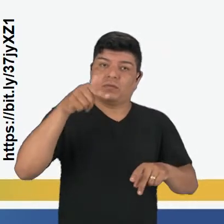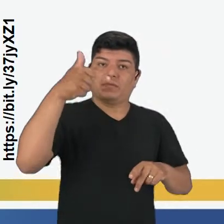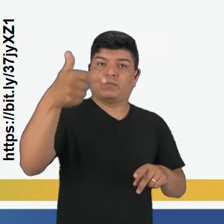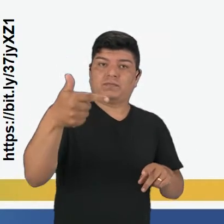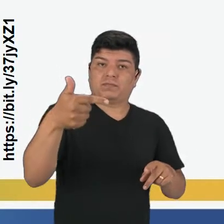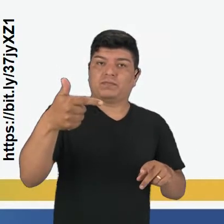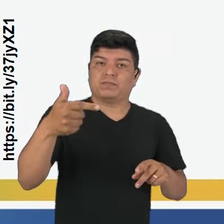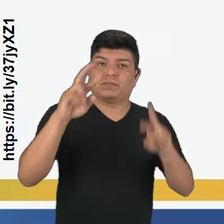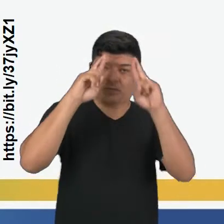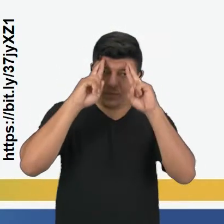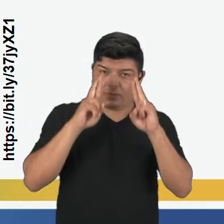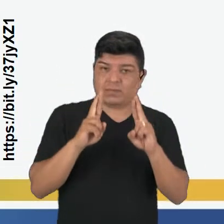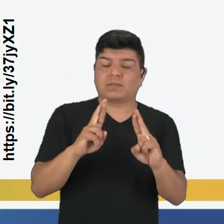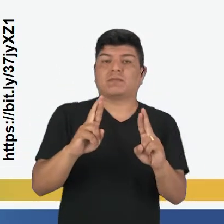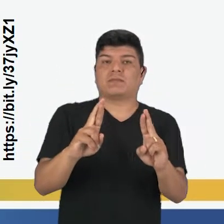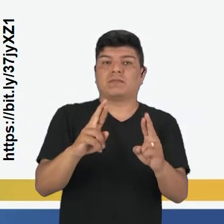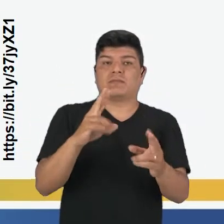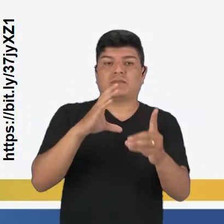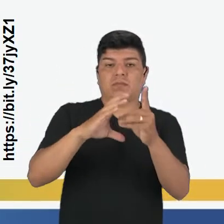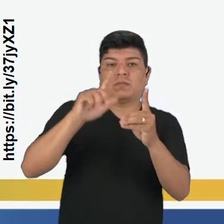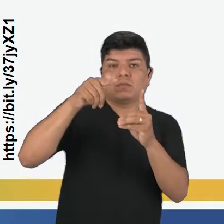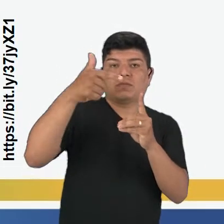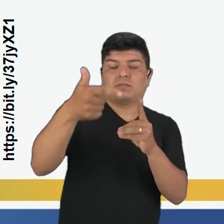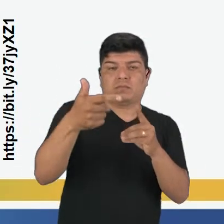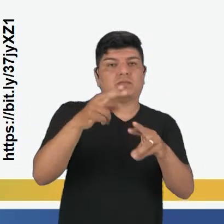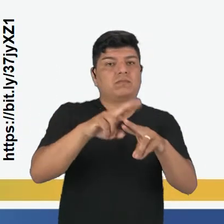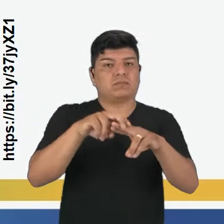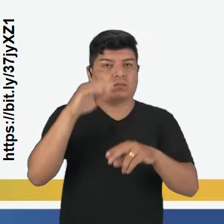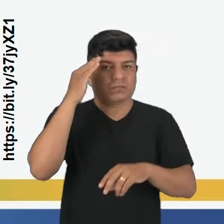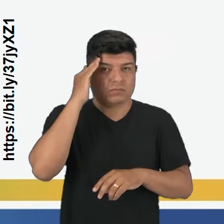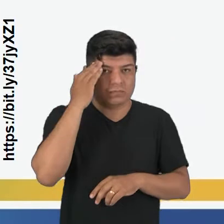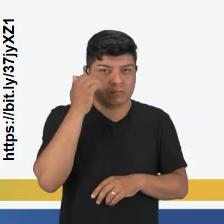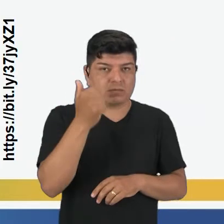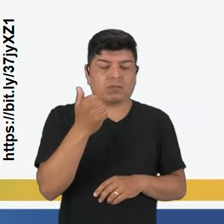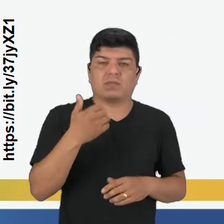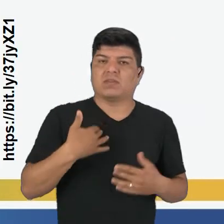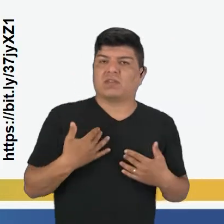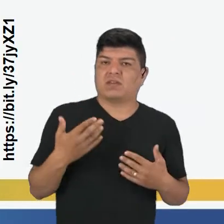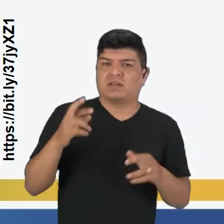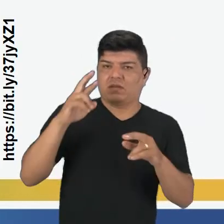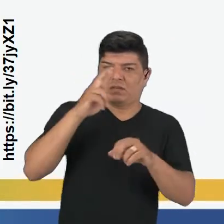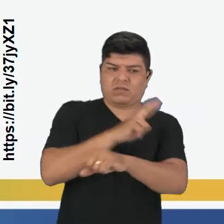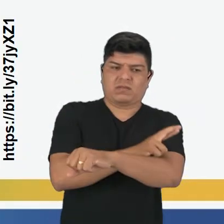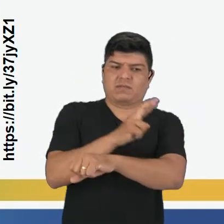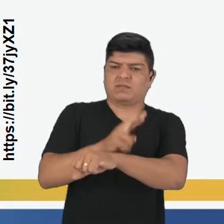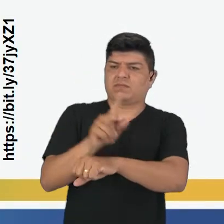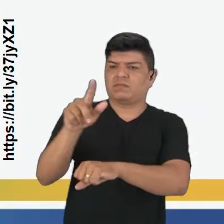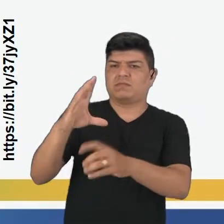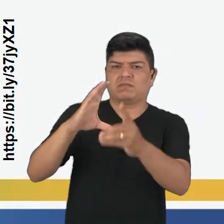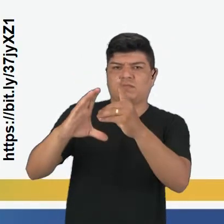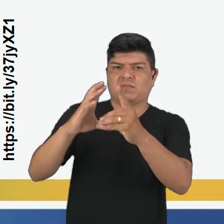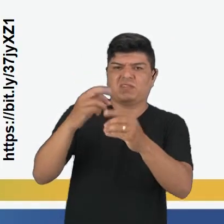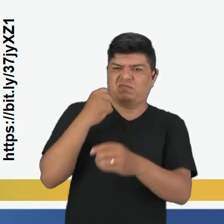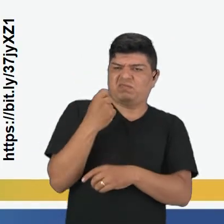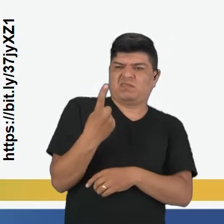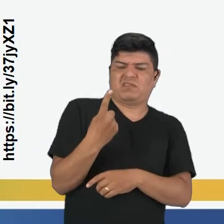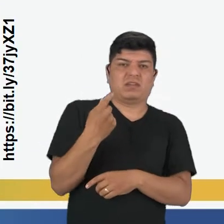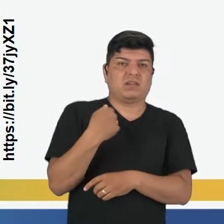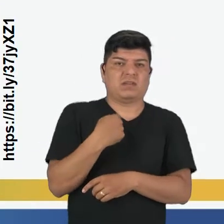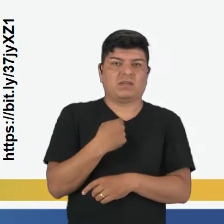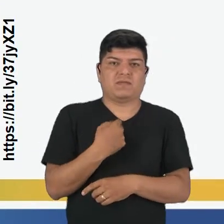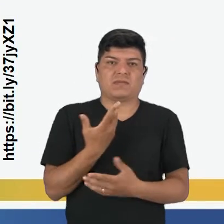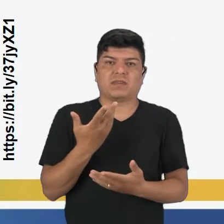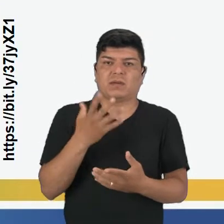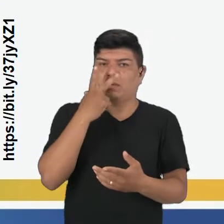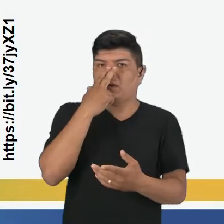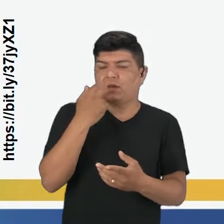então respeite o ritual da outra, entendeu? Aquela religião tem um ritual que eu acho estranho. Aliás, ela